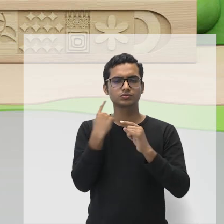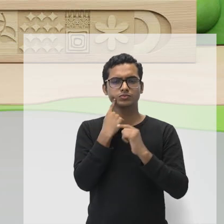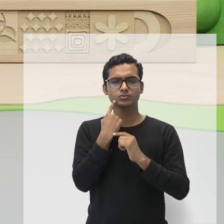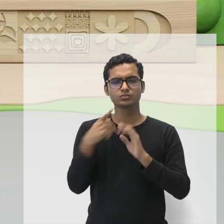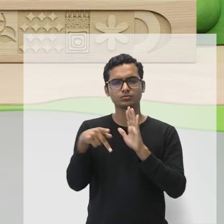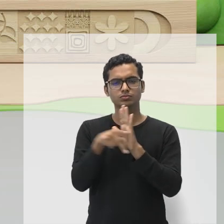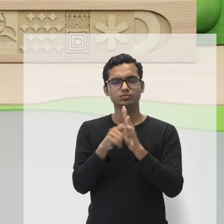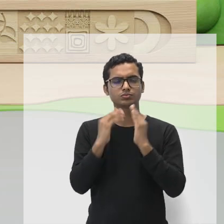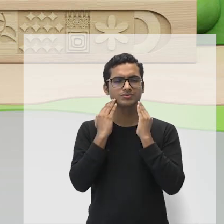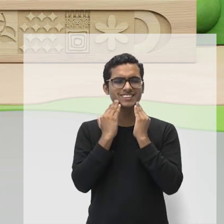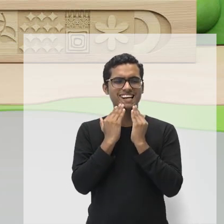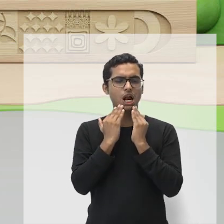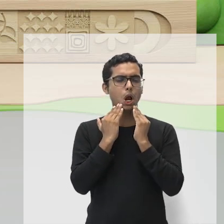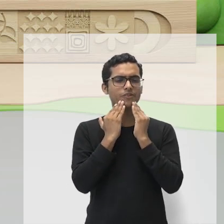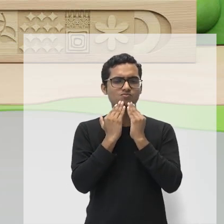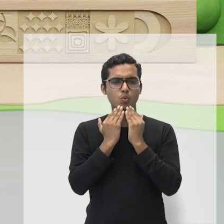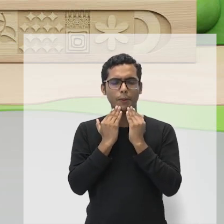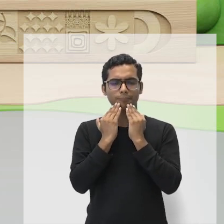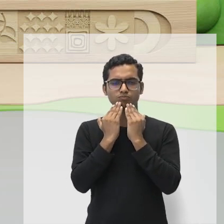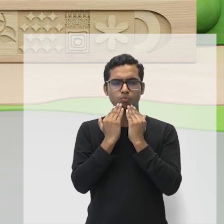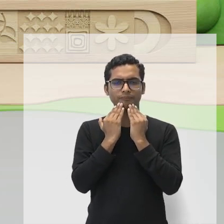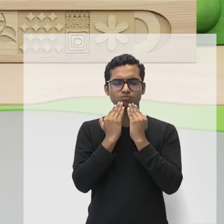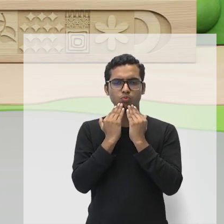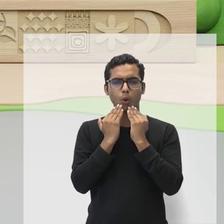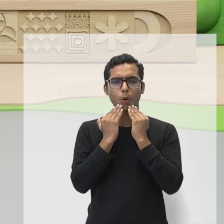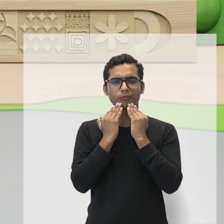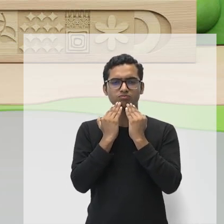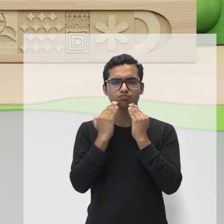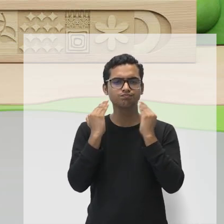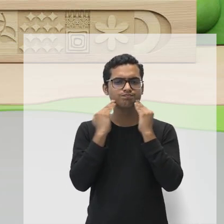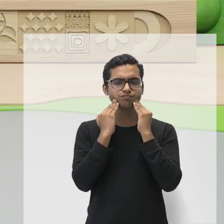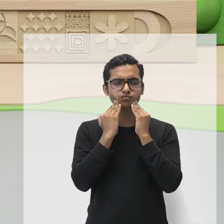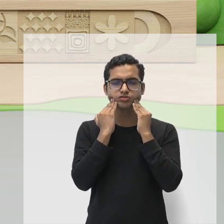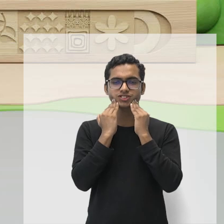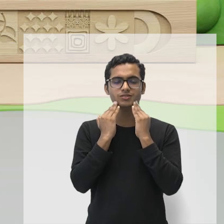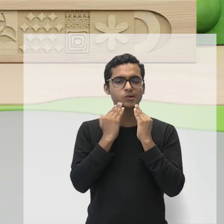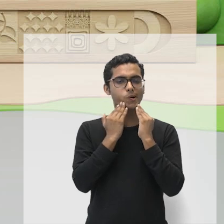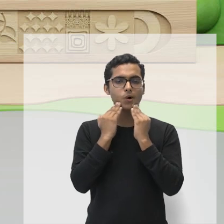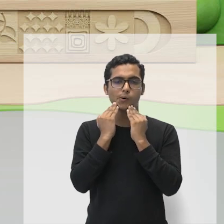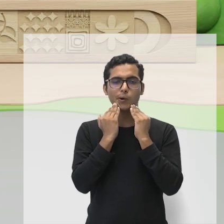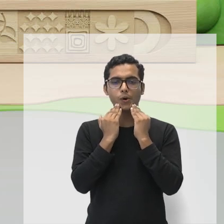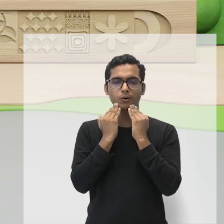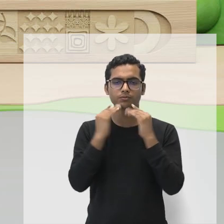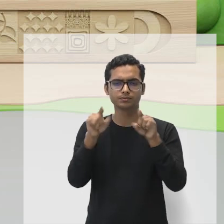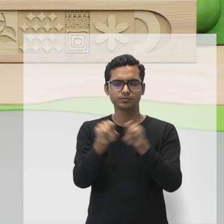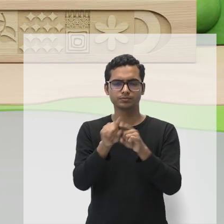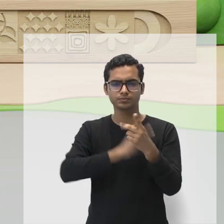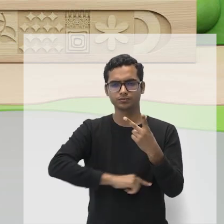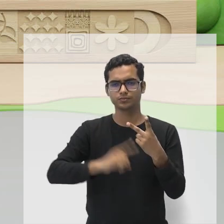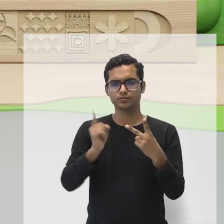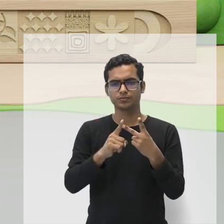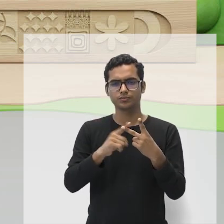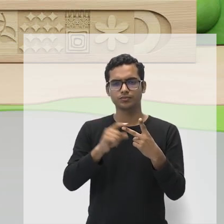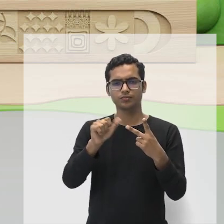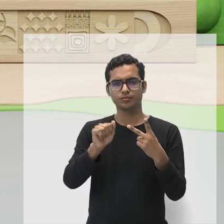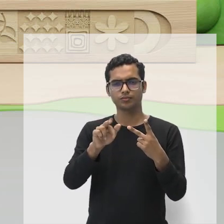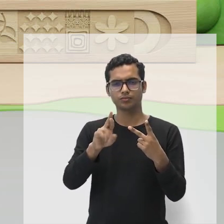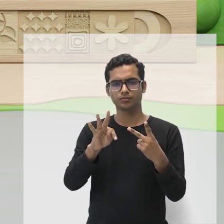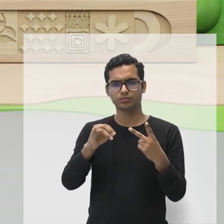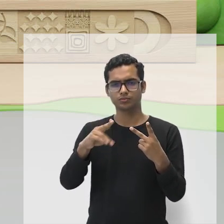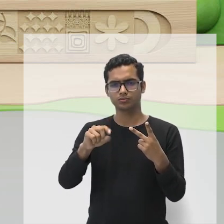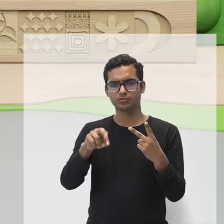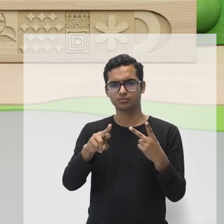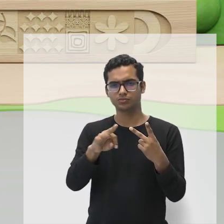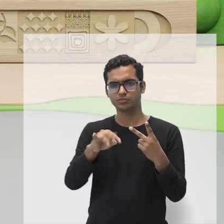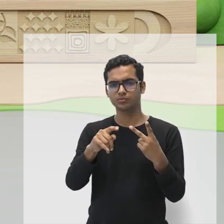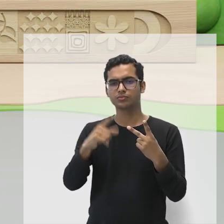maxilar. Nós temos a anfiartrose, que é uma articulação cartilaginosa